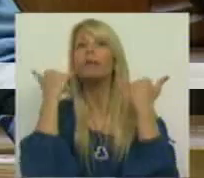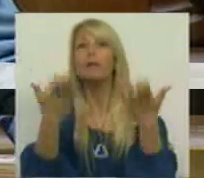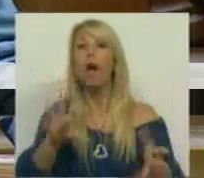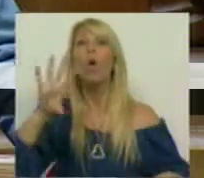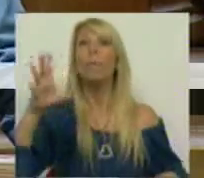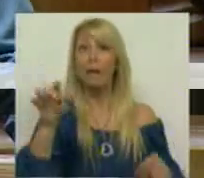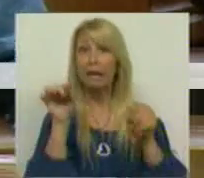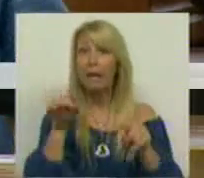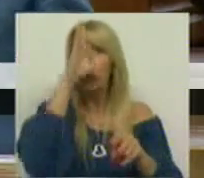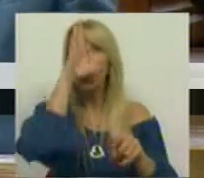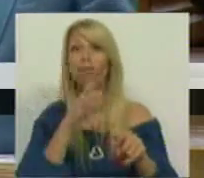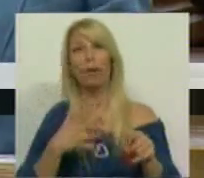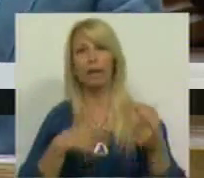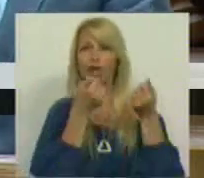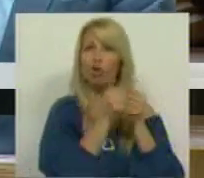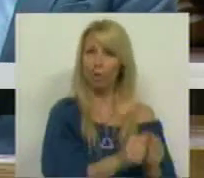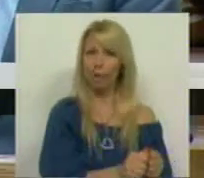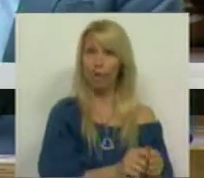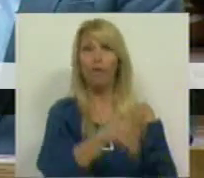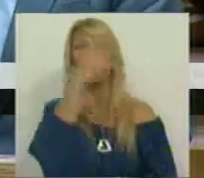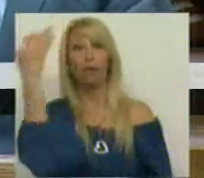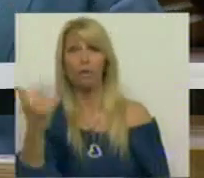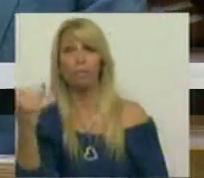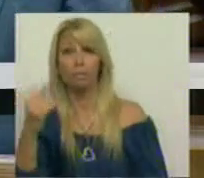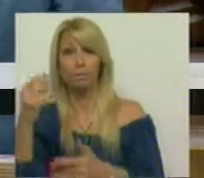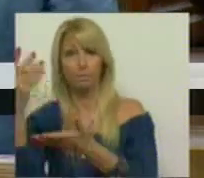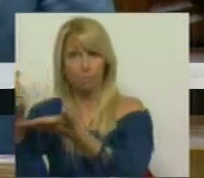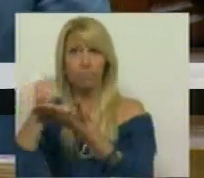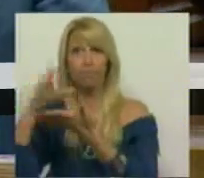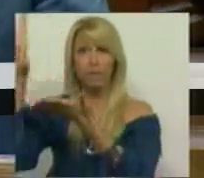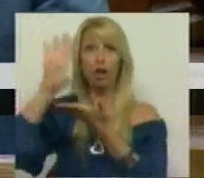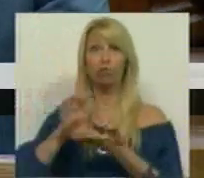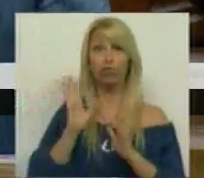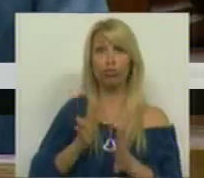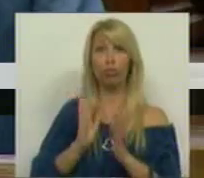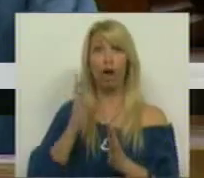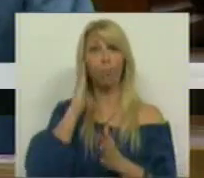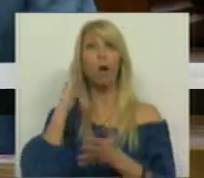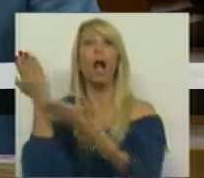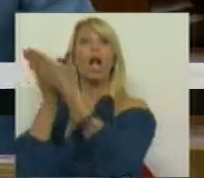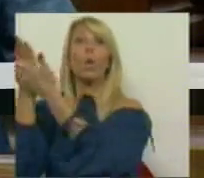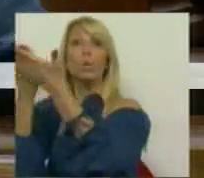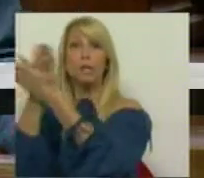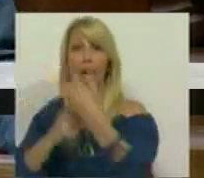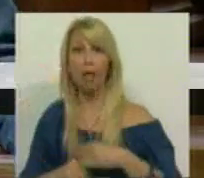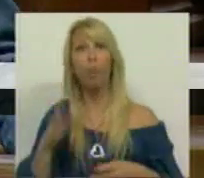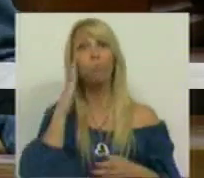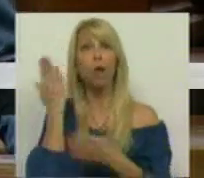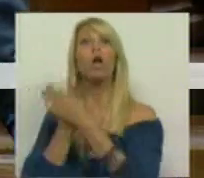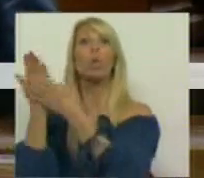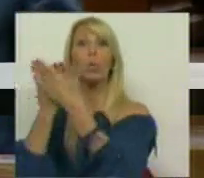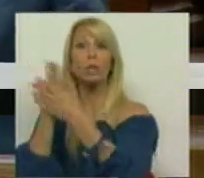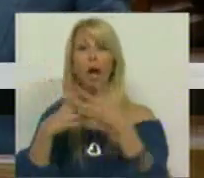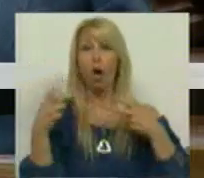que o Governo quer esconder. É que o segundo resgate já está a ser negociado. Já está a ser negociado